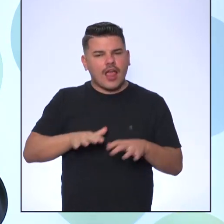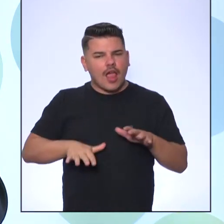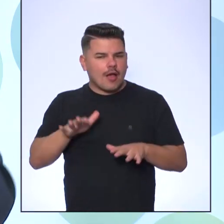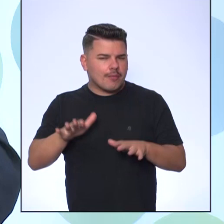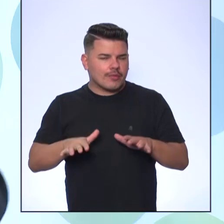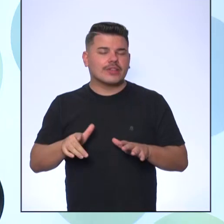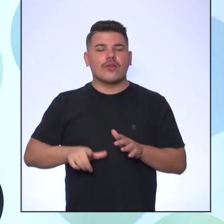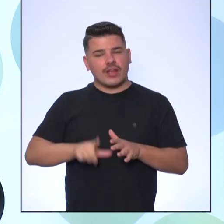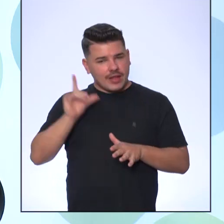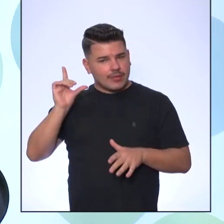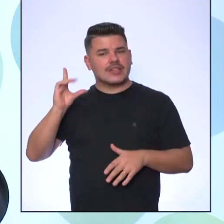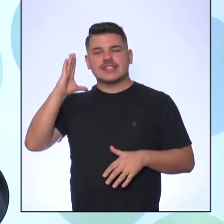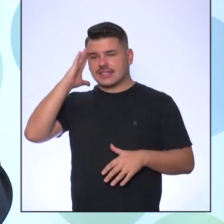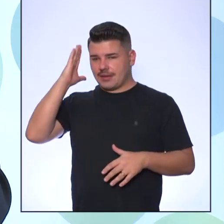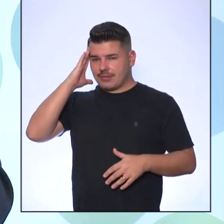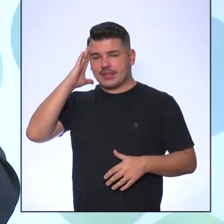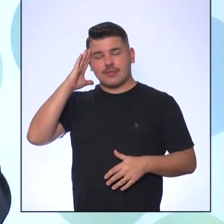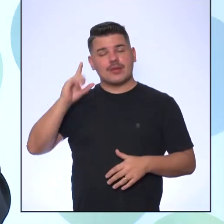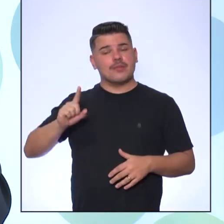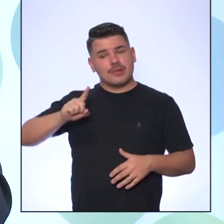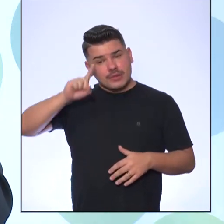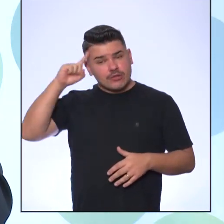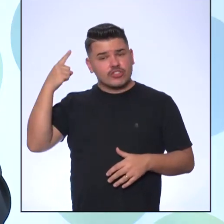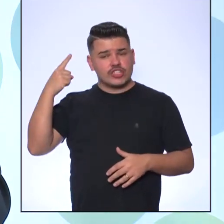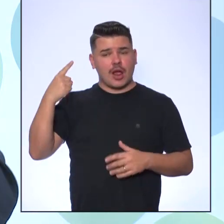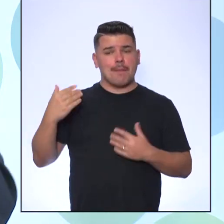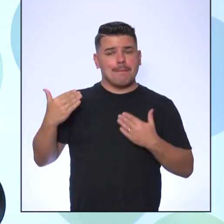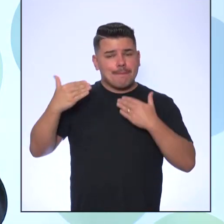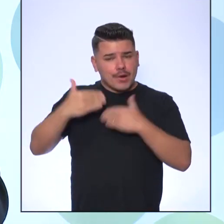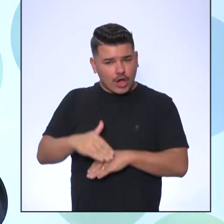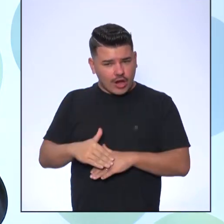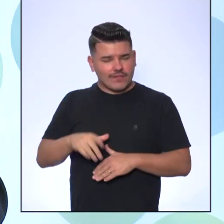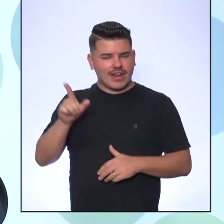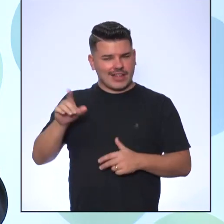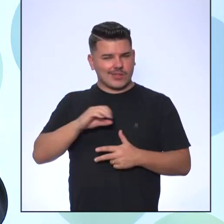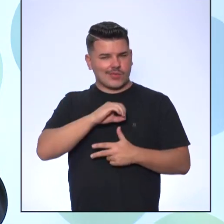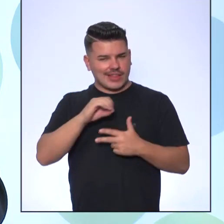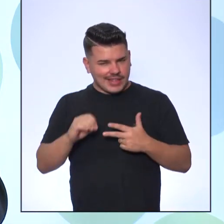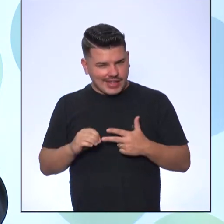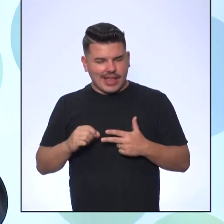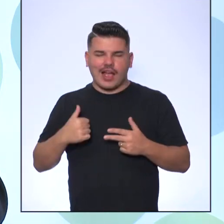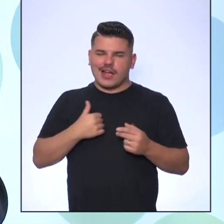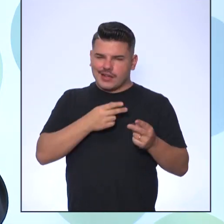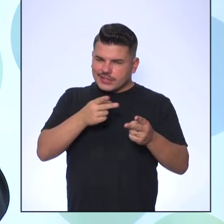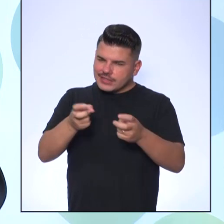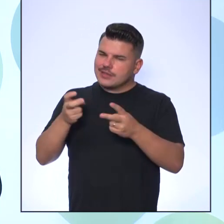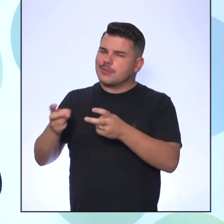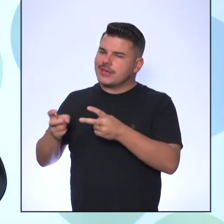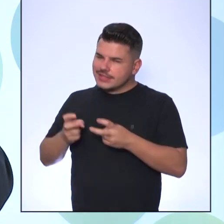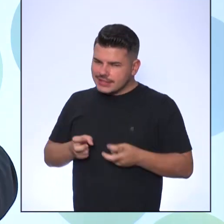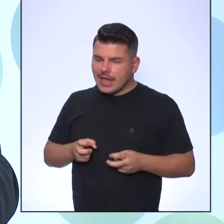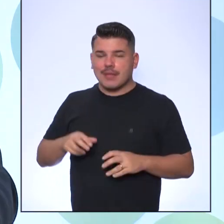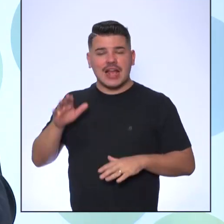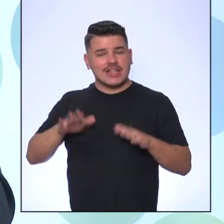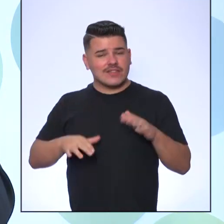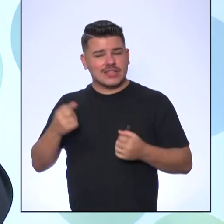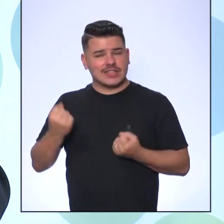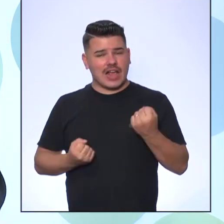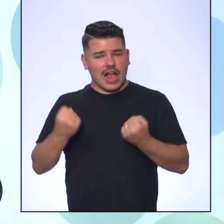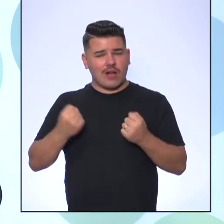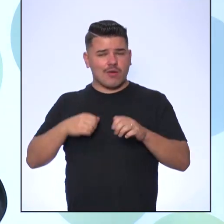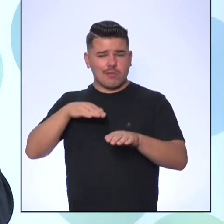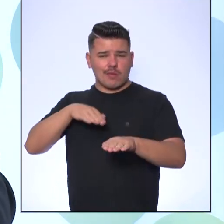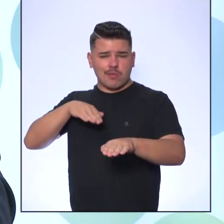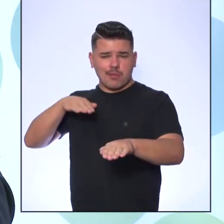que especialmente no primeiro dia de aplicação do Enem, nós percebemos realmente congestionamentos nas proximidades